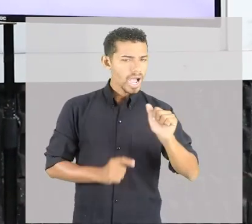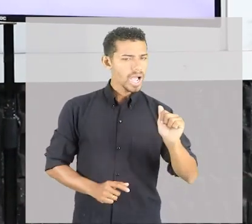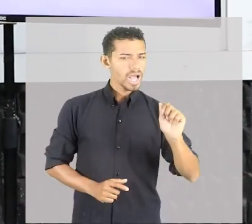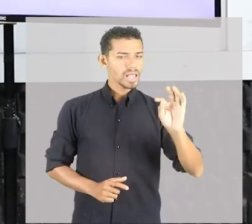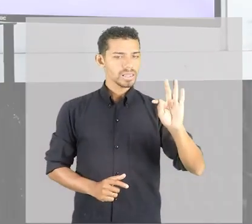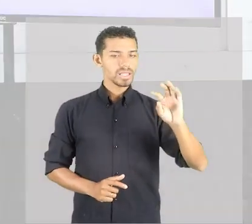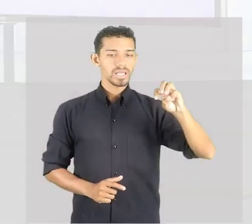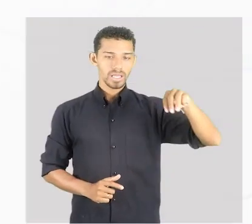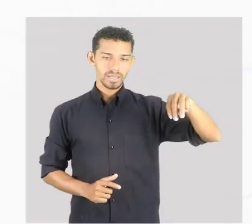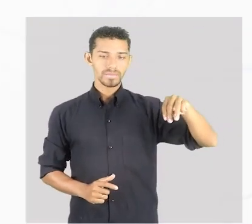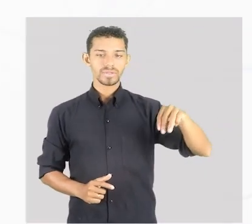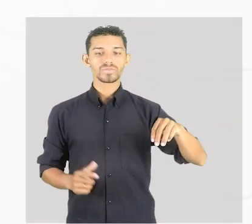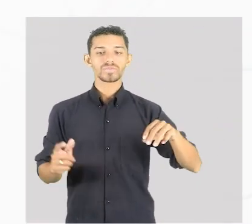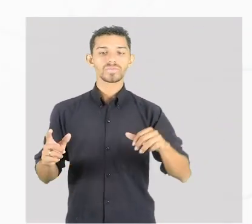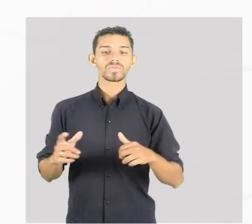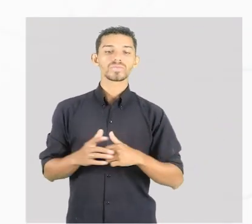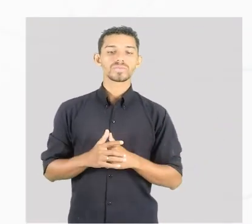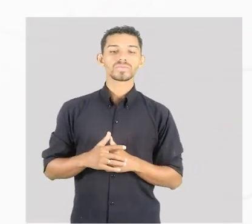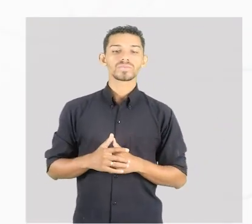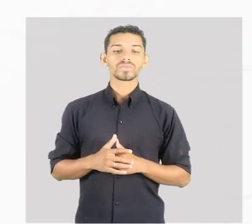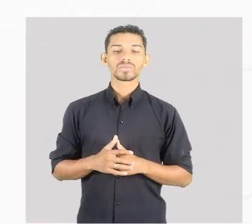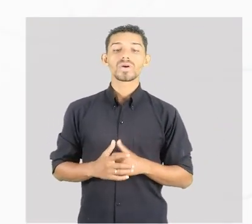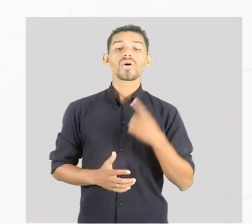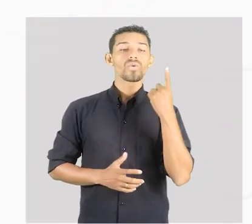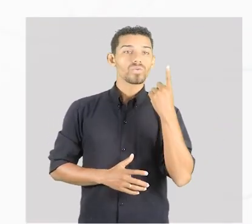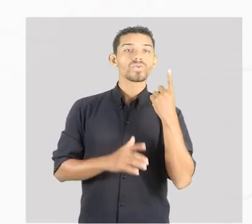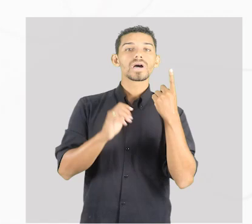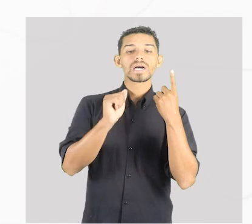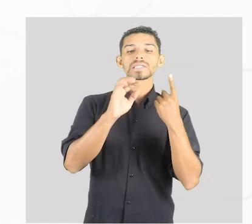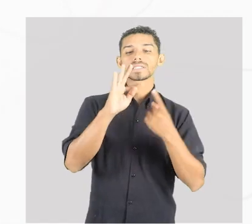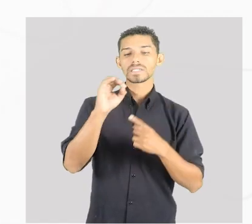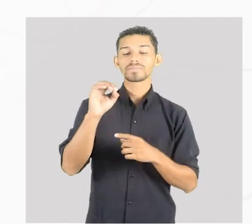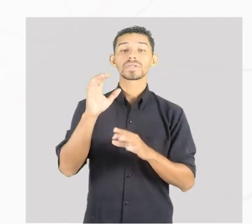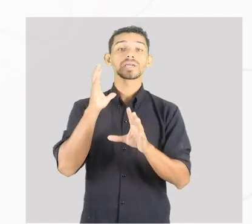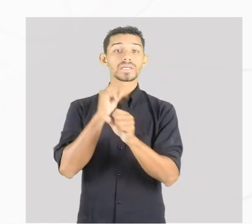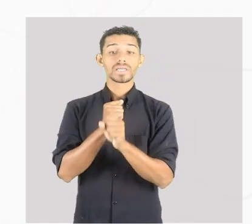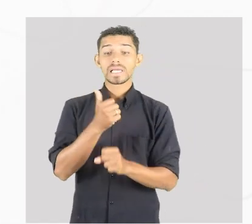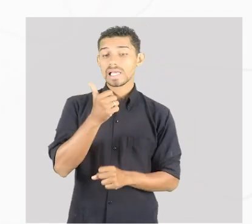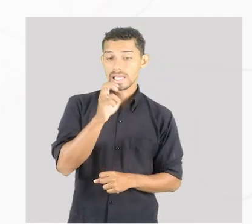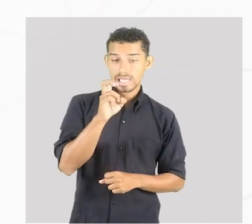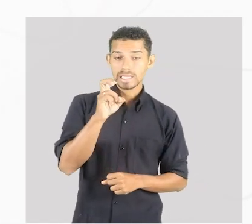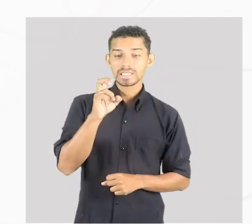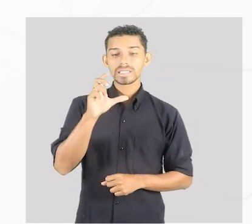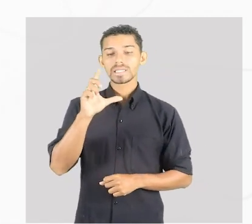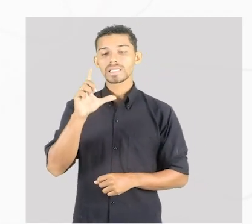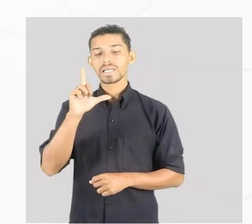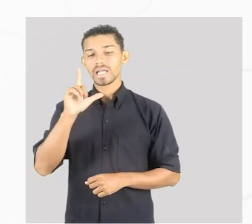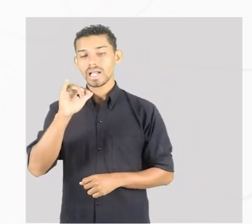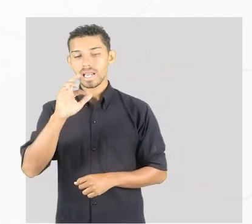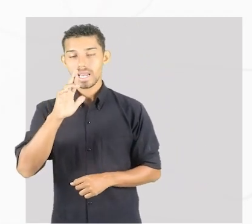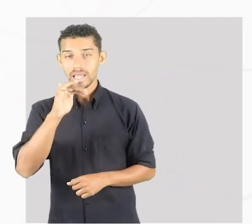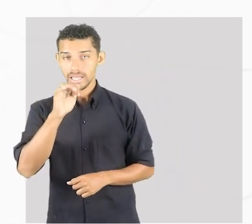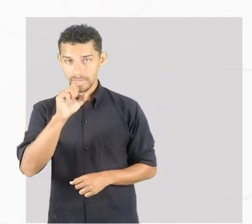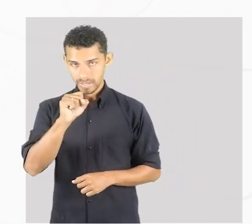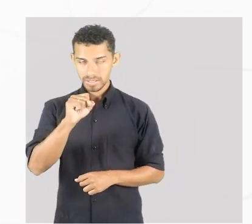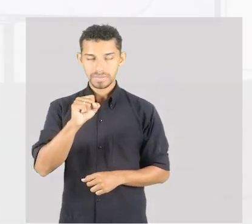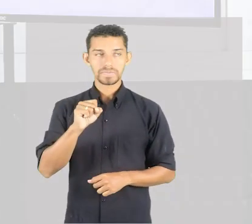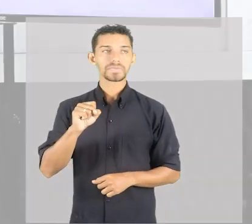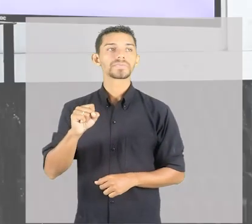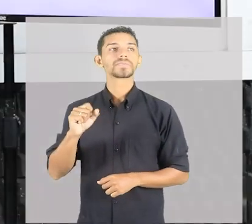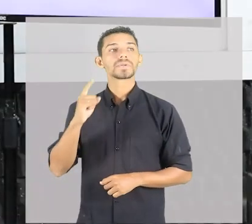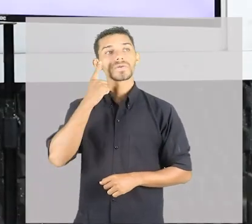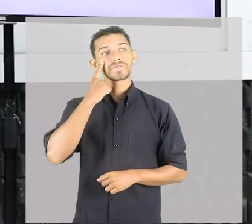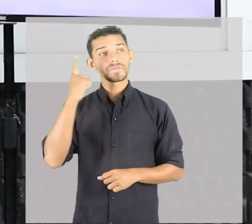então jogo Logo ATM no começo ó ele fala que um ATM são 15 lias por polegada quadrado Então como é que